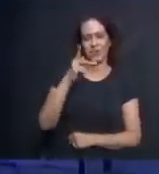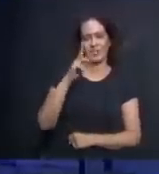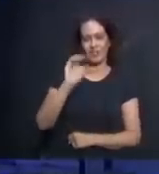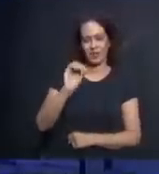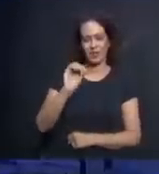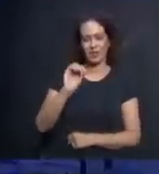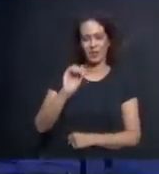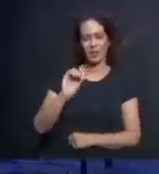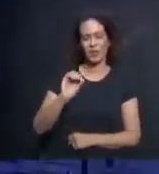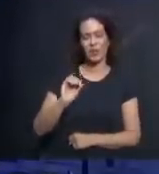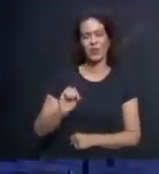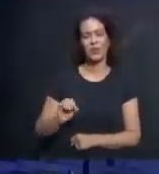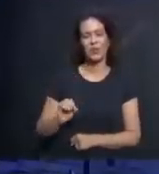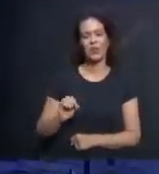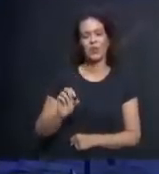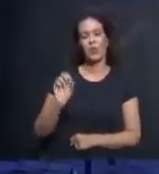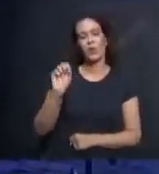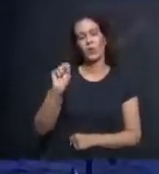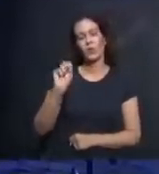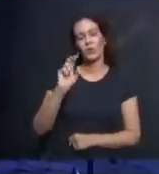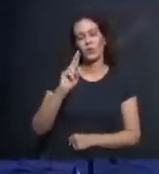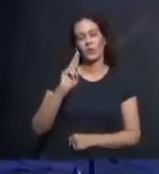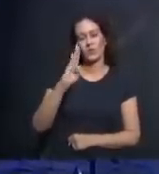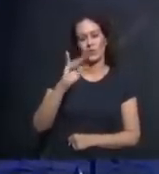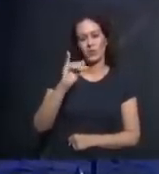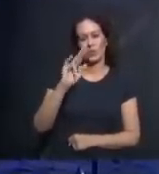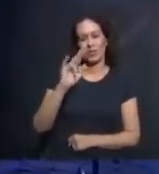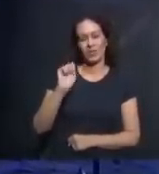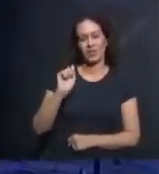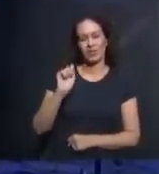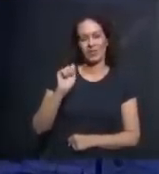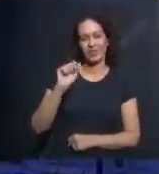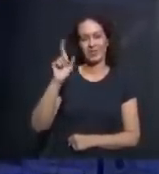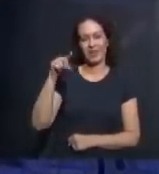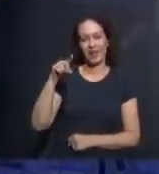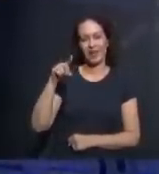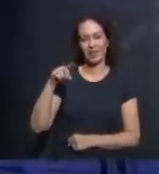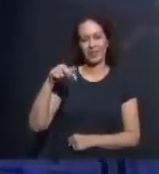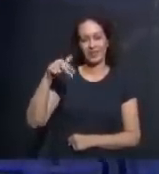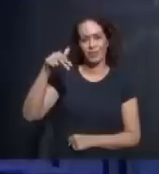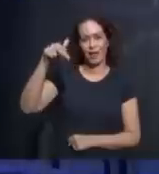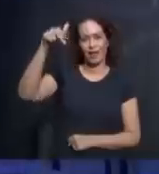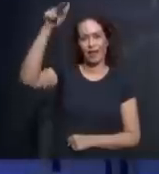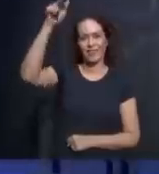Não, porque o pastor Luciano... O nome dele, gente, Subirá. Poxa.